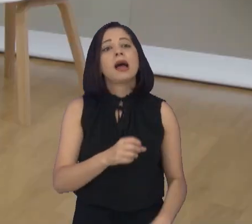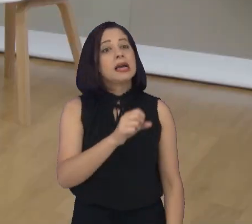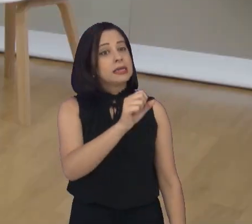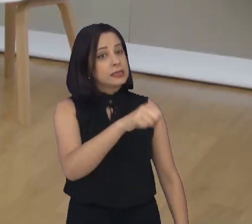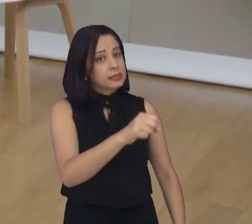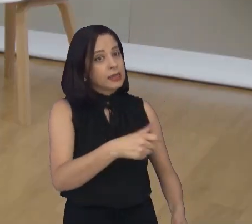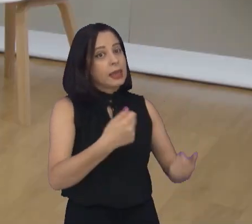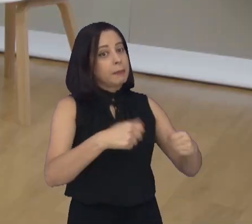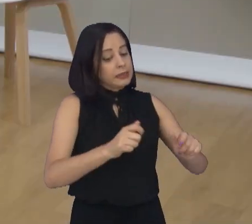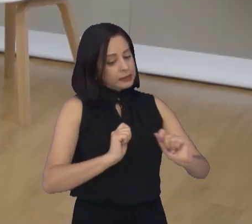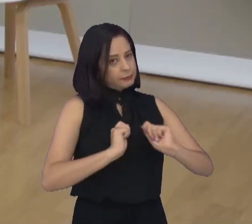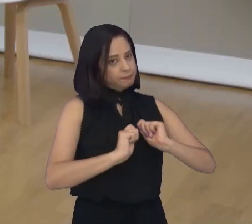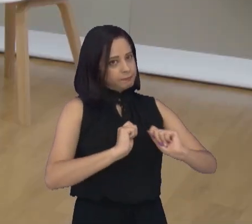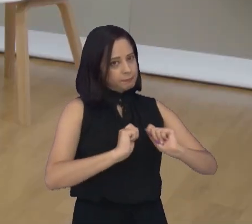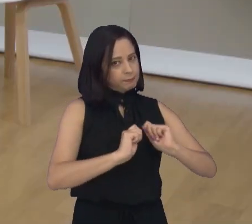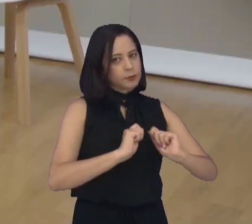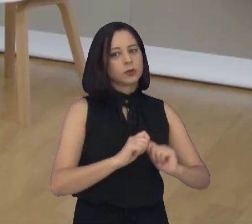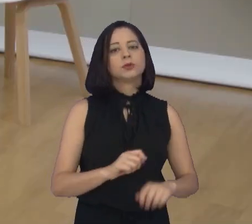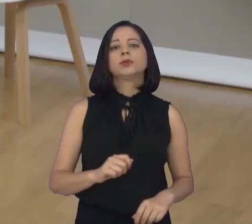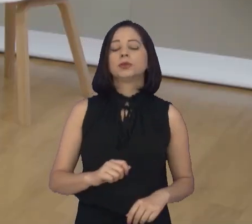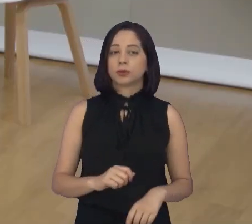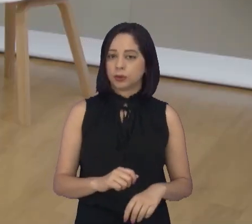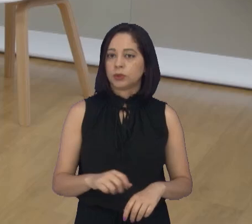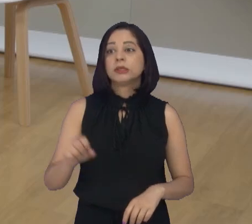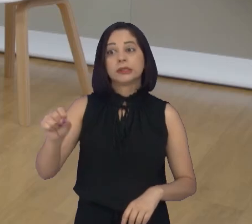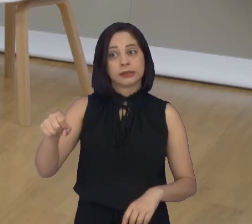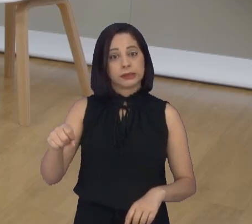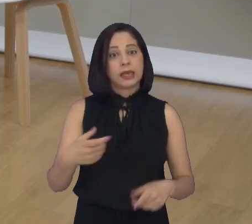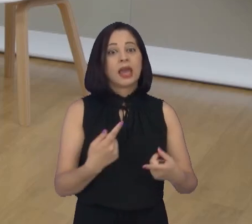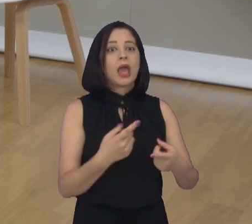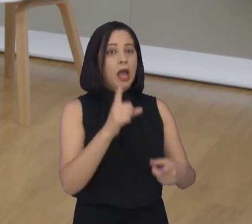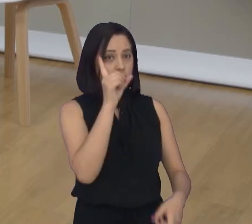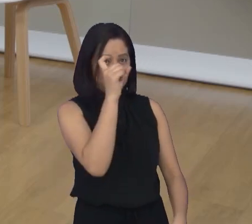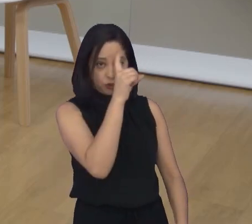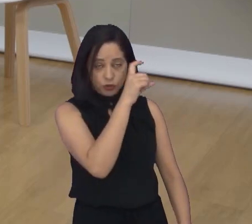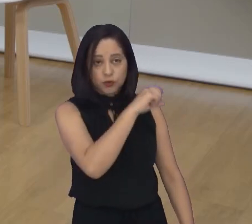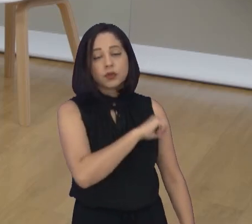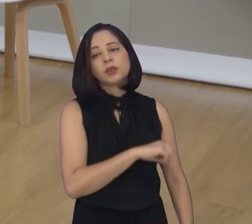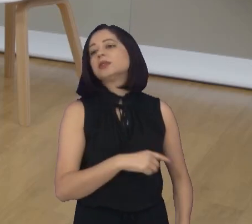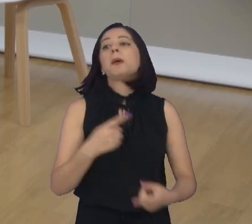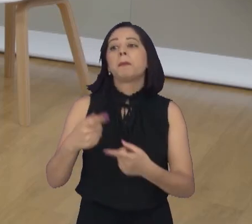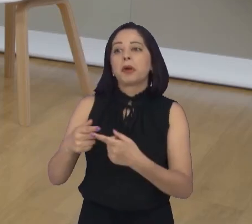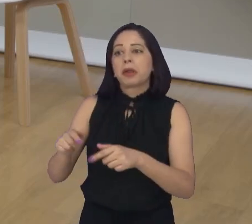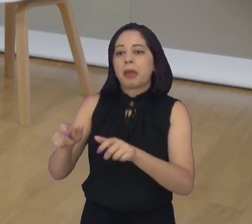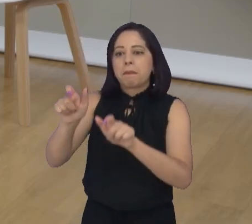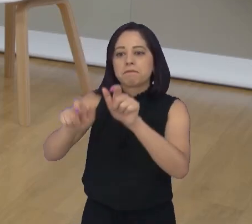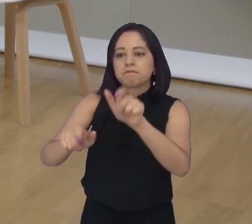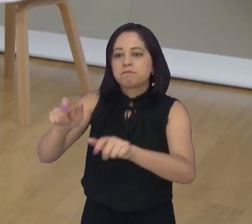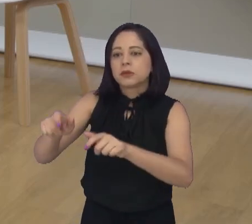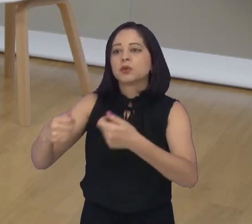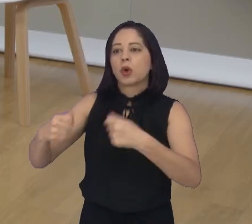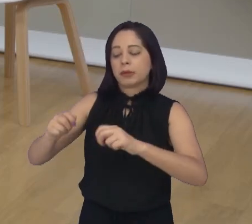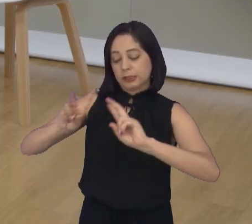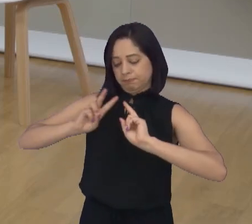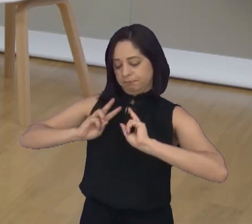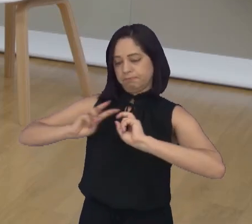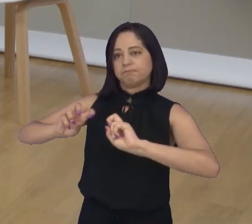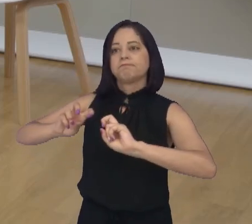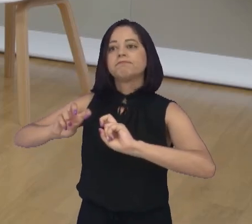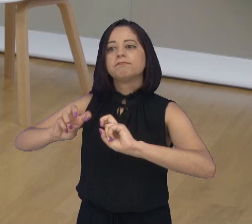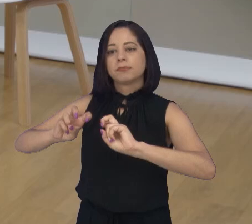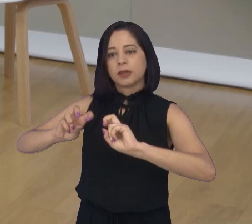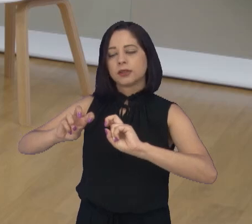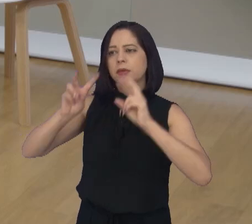de autodomínio, né? Sim. E até às vezes um pouco difícil. Sim, a pessoa precisa ter essa autopercepção, né,